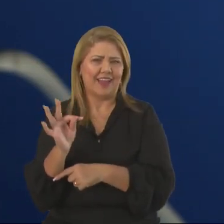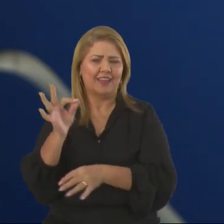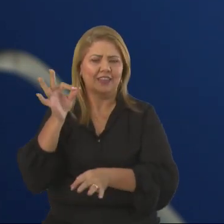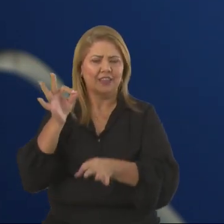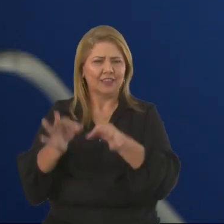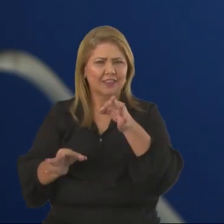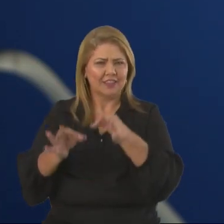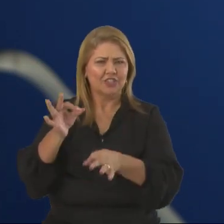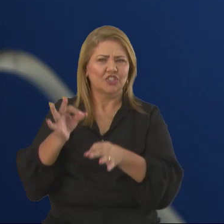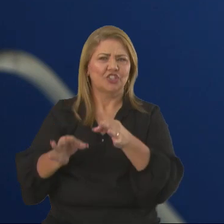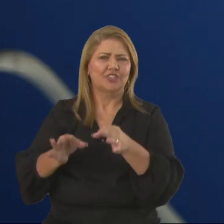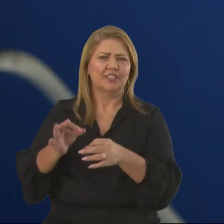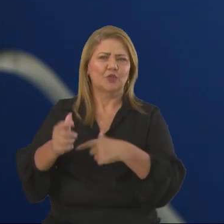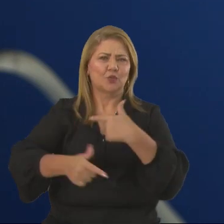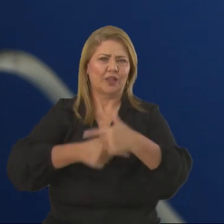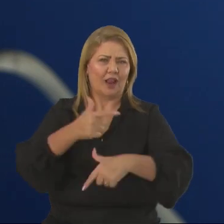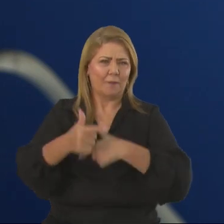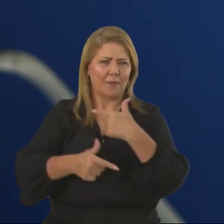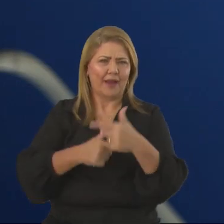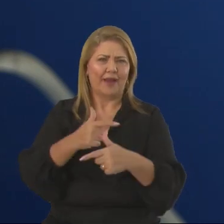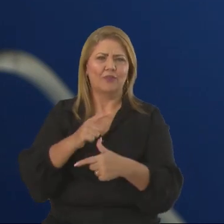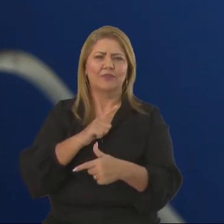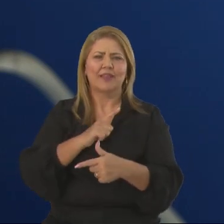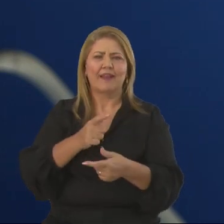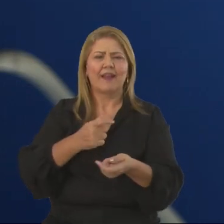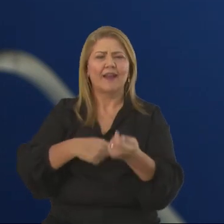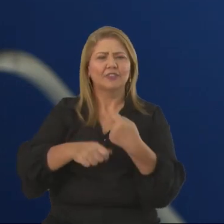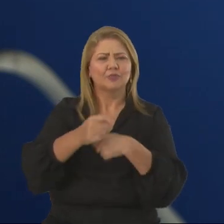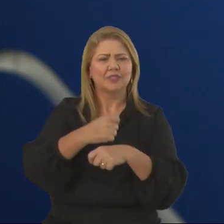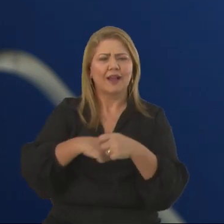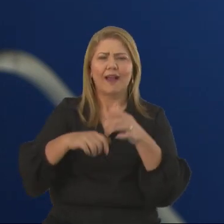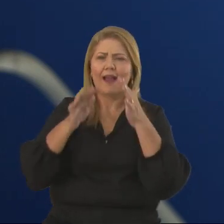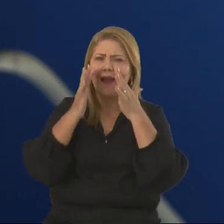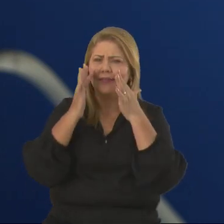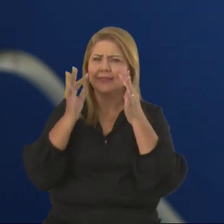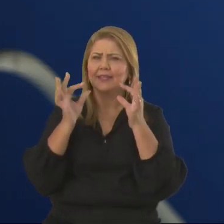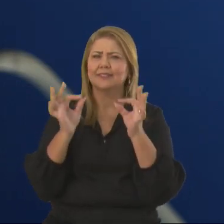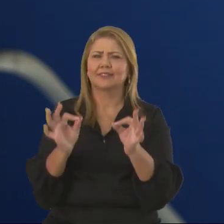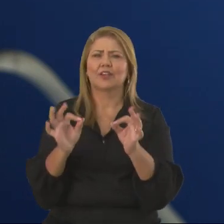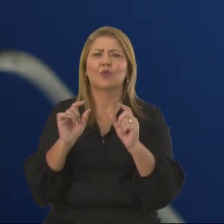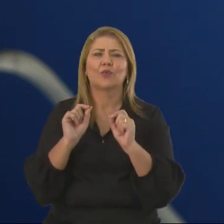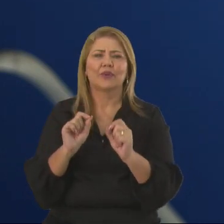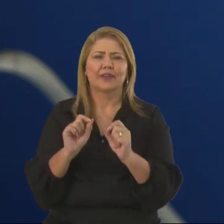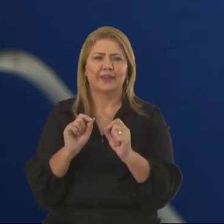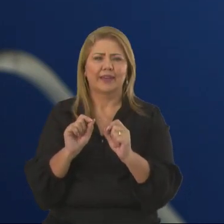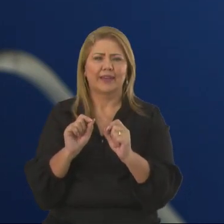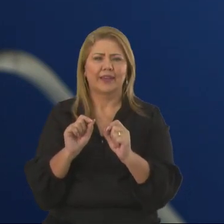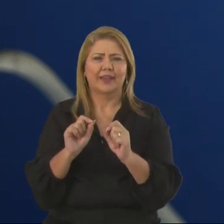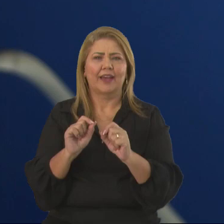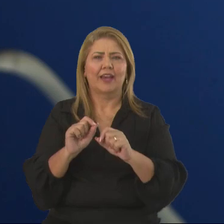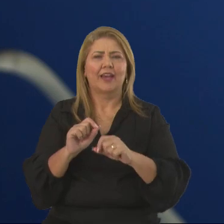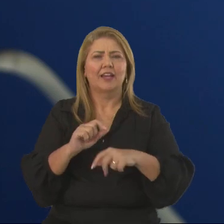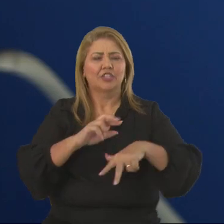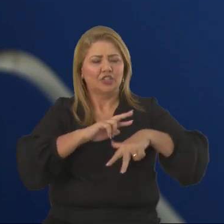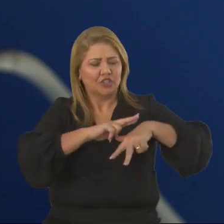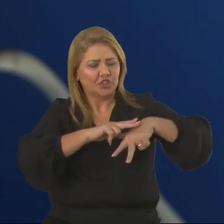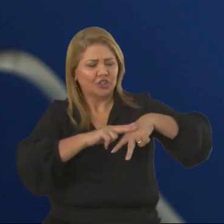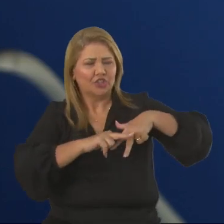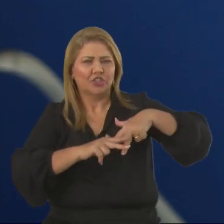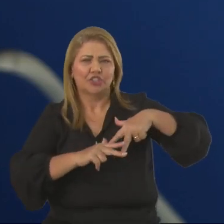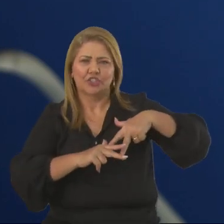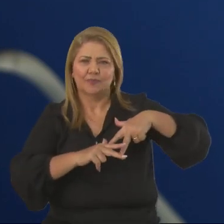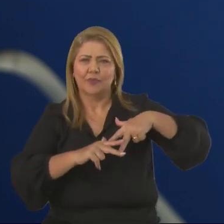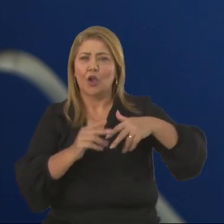as seguidas administrações, a atenção que tem dedicado às questões de equidade de gênero. A